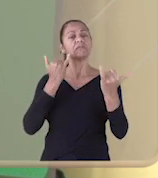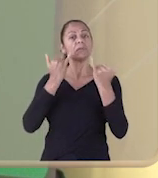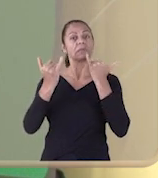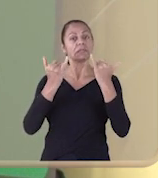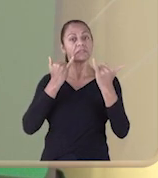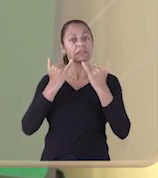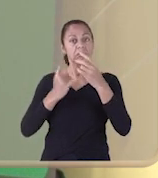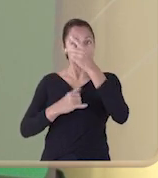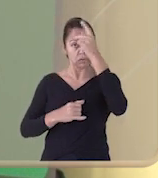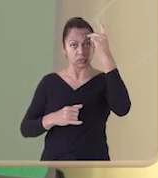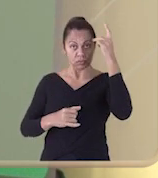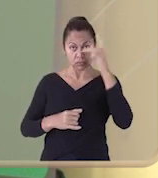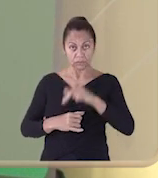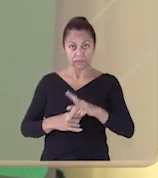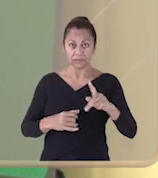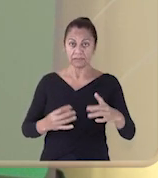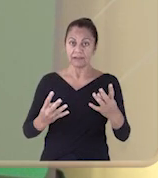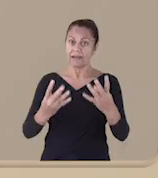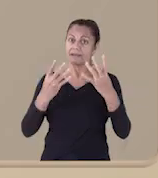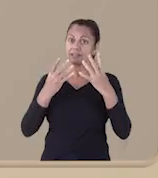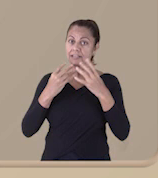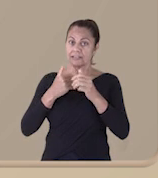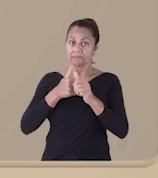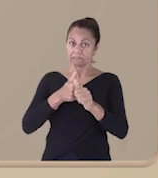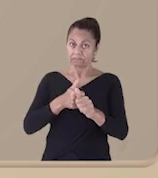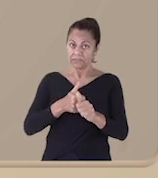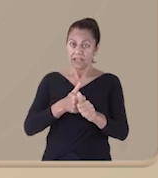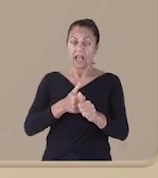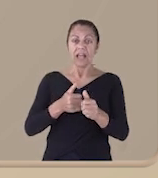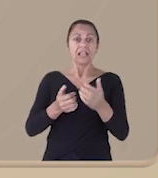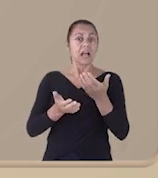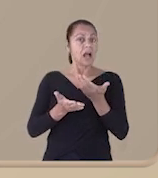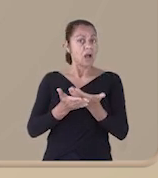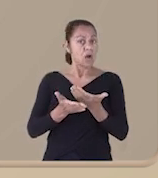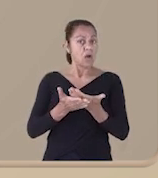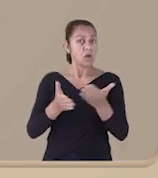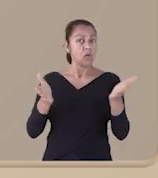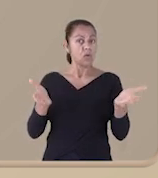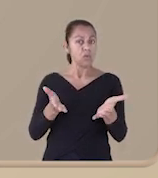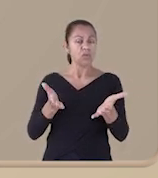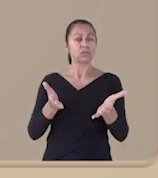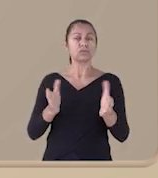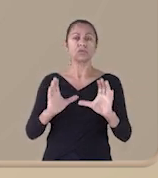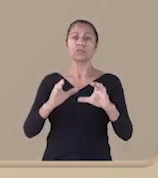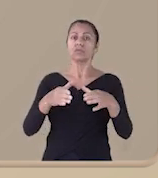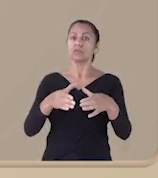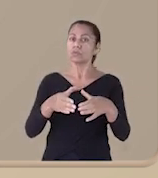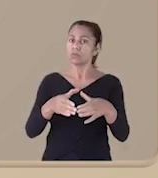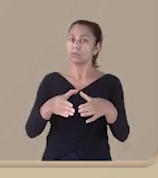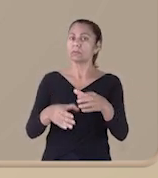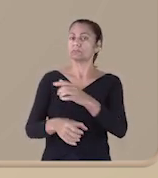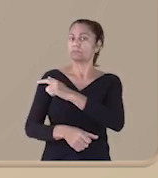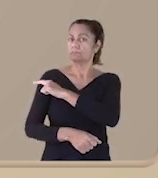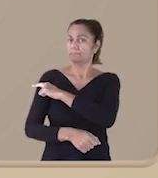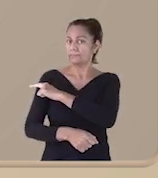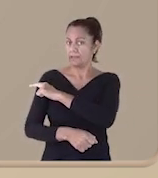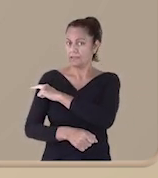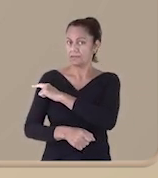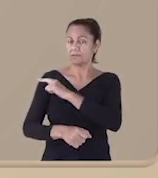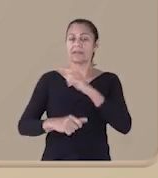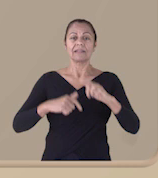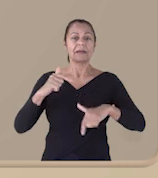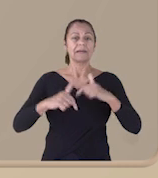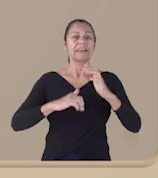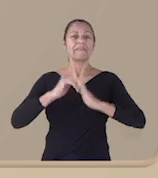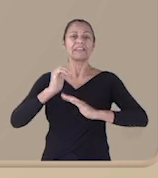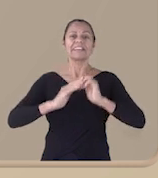os professores e professoras que estiverem nos acompanhando. Essa aula é do 7º ano do ensino fundamental